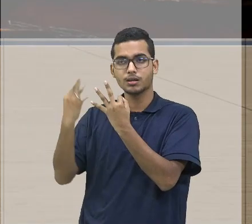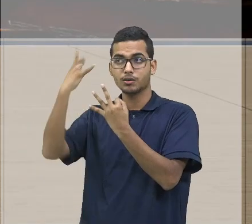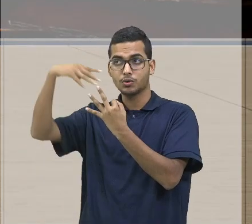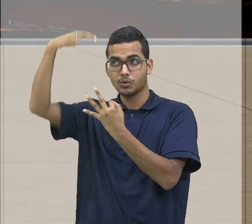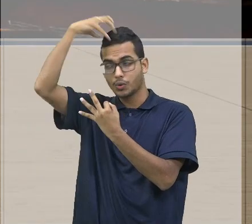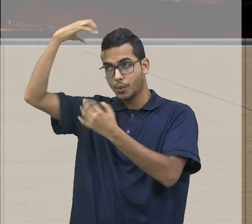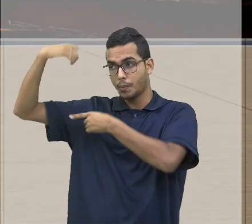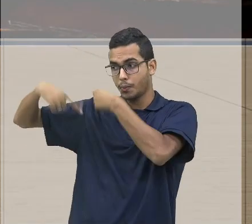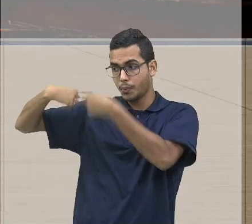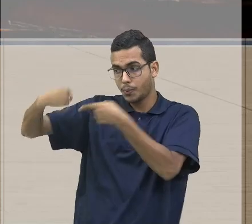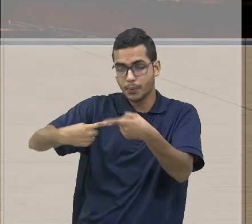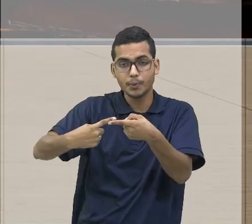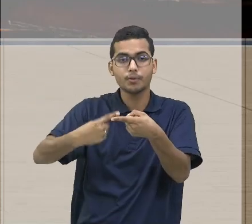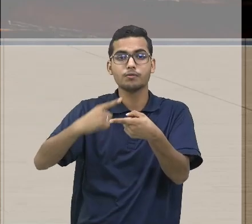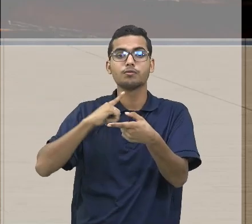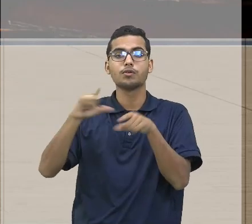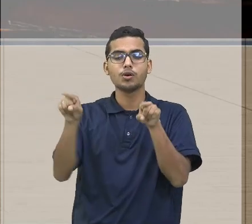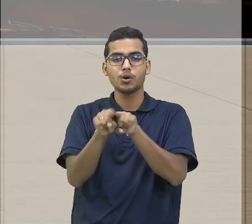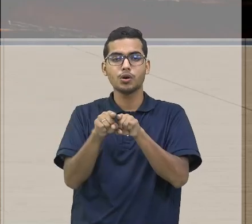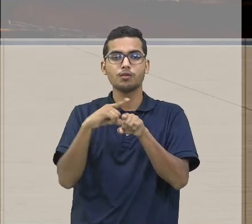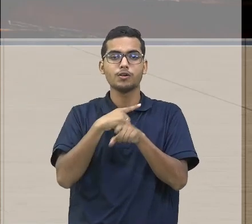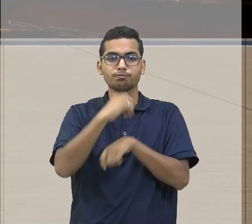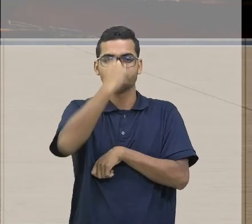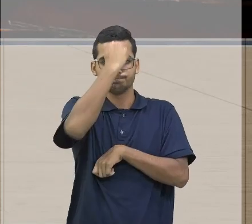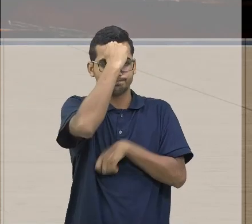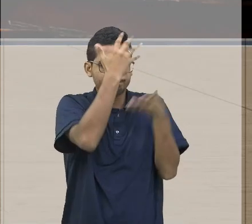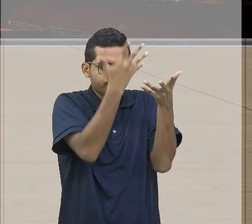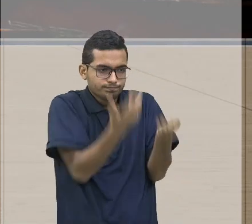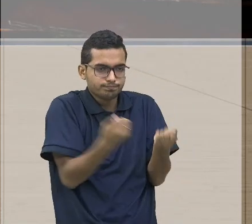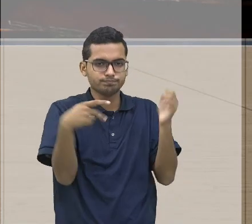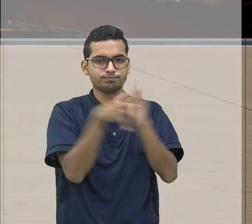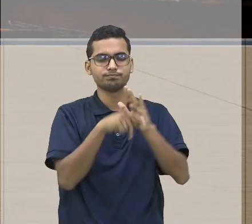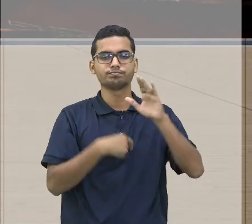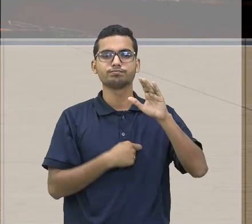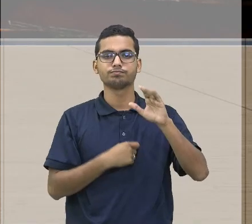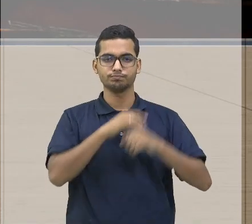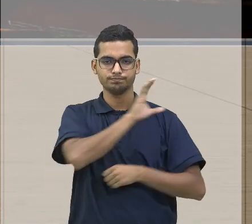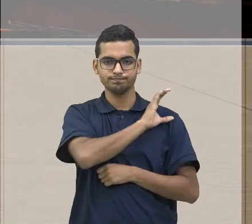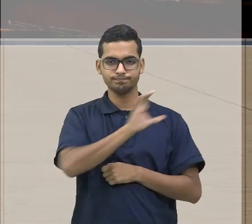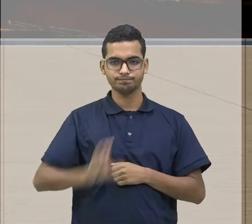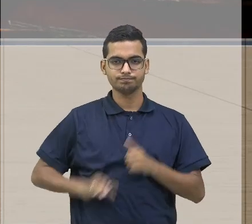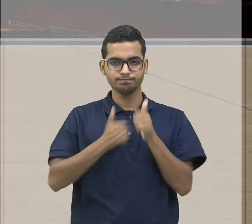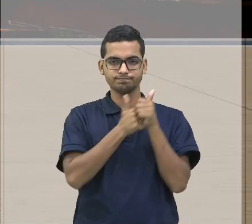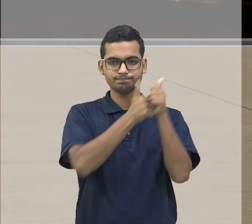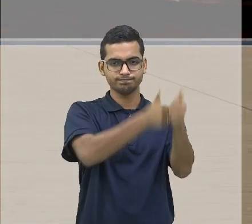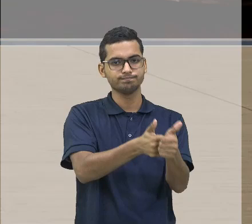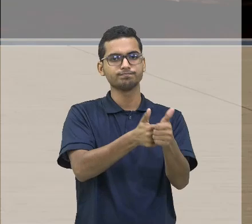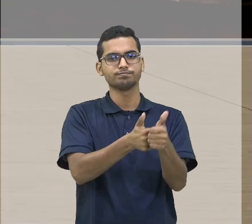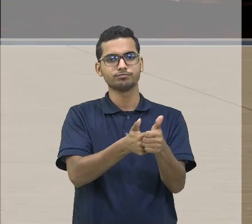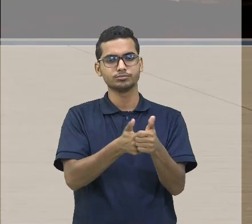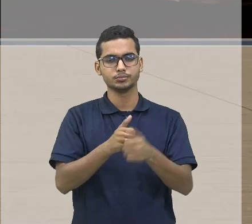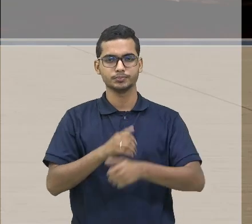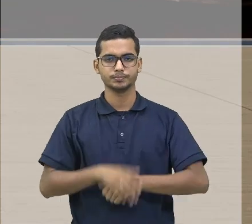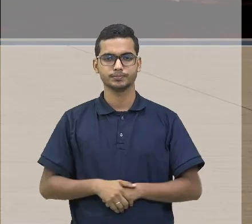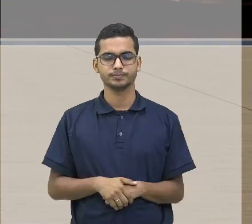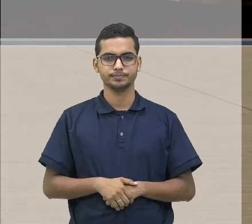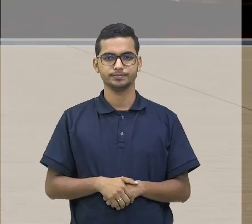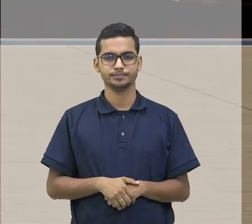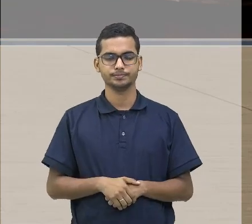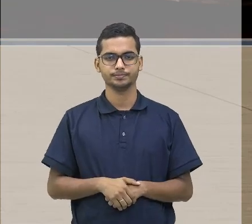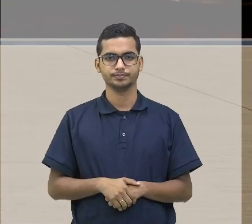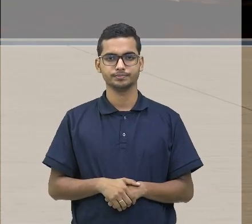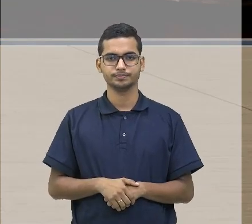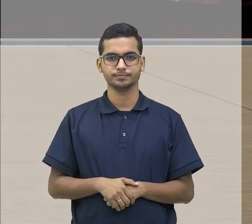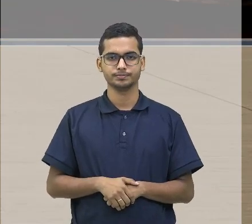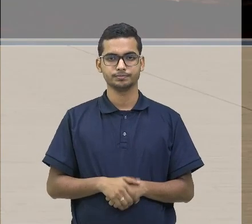ganhar uma importância enorme, tá bom? Então vamos falar sobre cultura e religião dentro dessa questão. Então, por